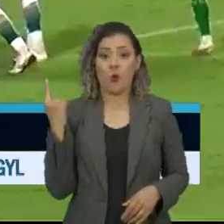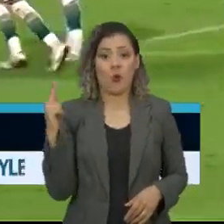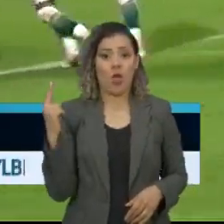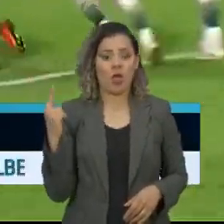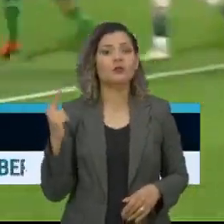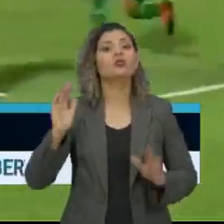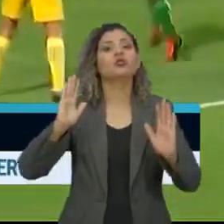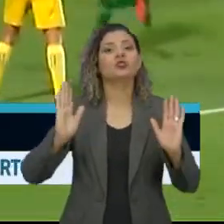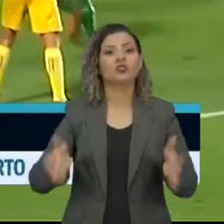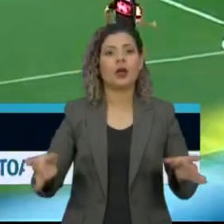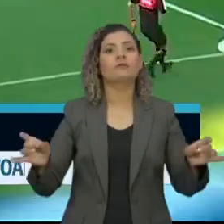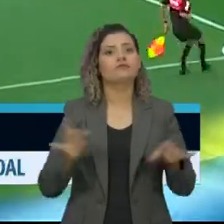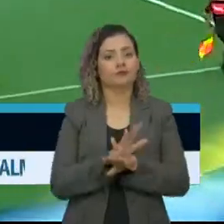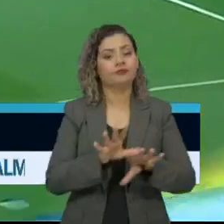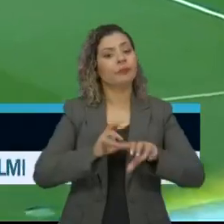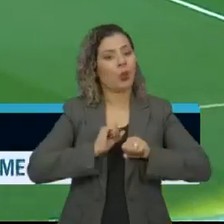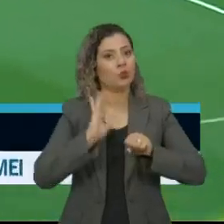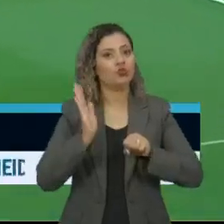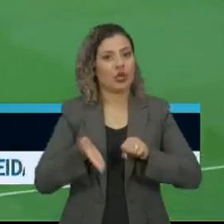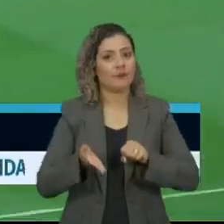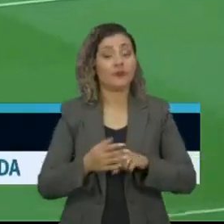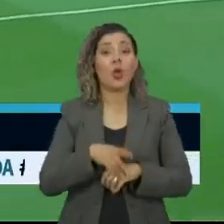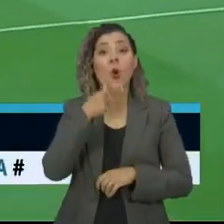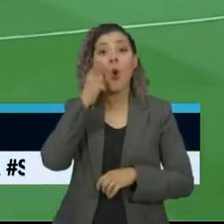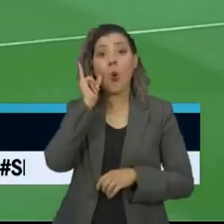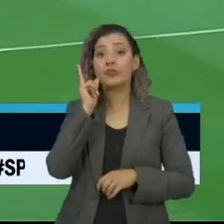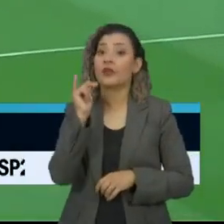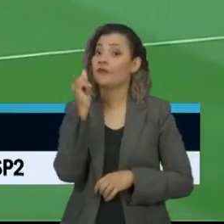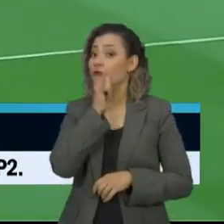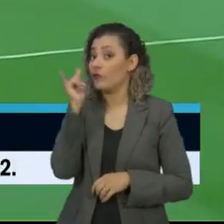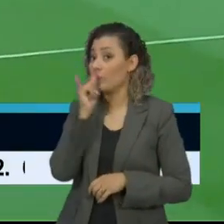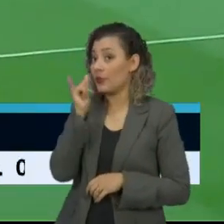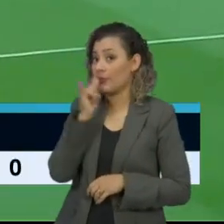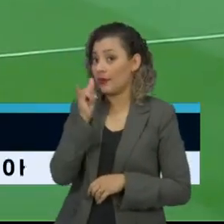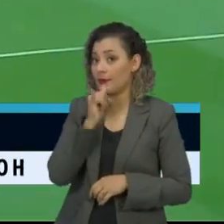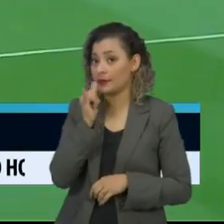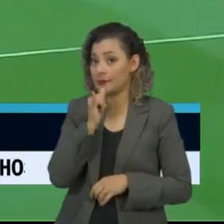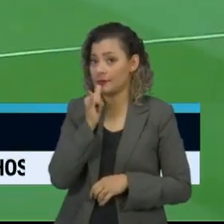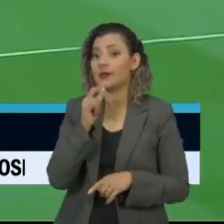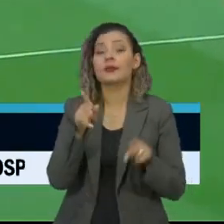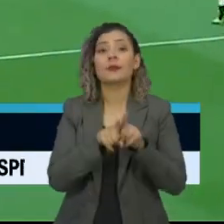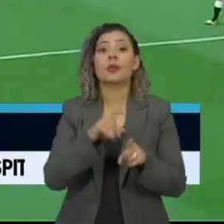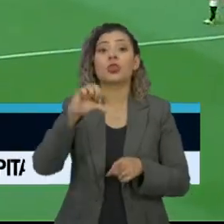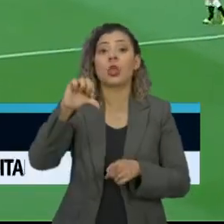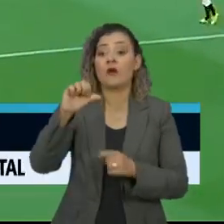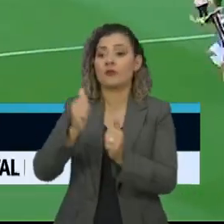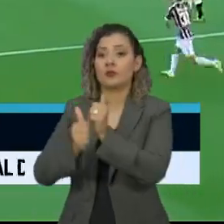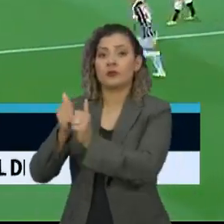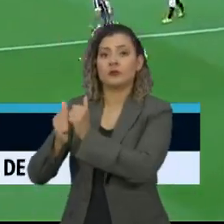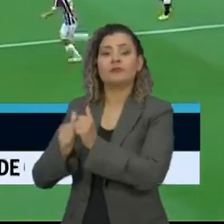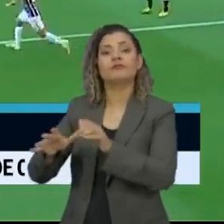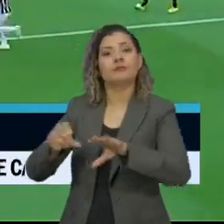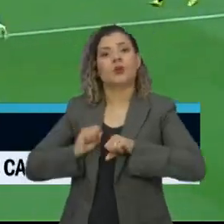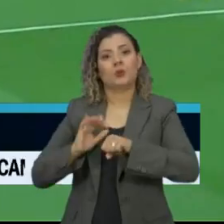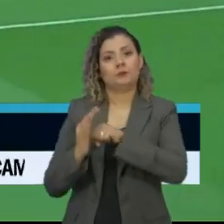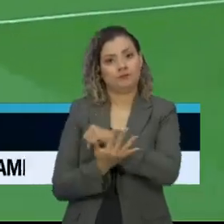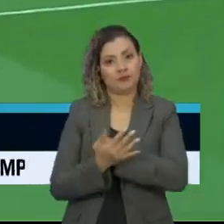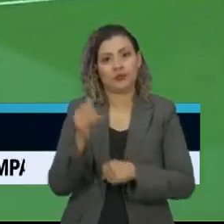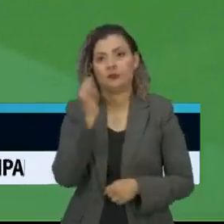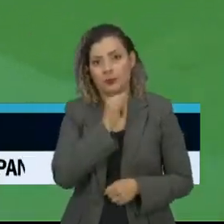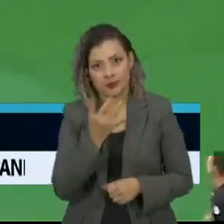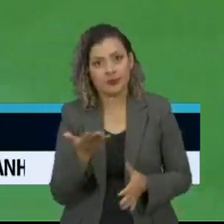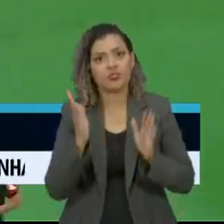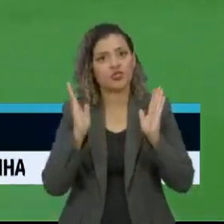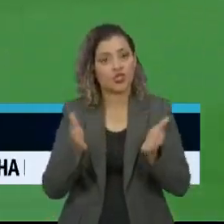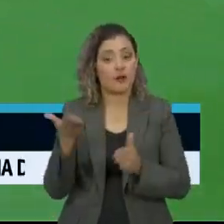já tiveram o surto. Ontem foi a vez do Fluminense. Pelo menos 9 jogadores têm o novo coronavírus, de acordo